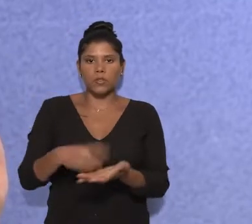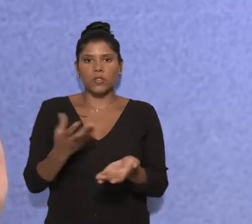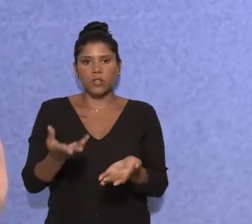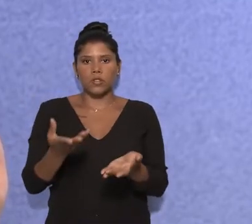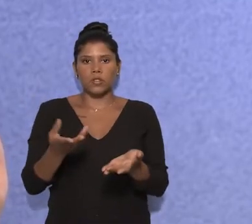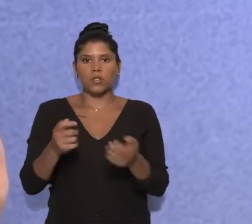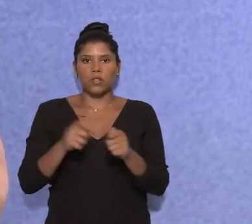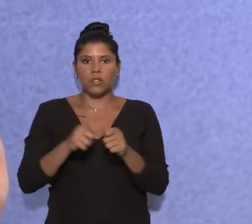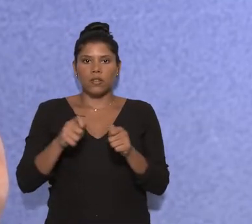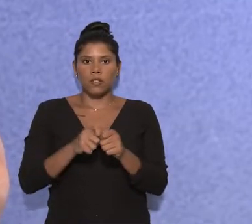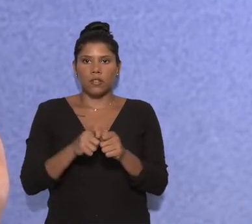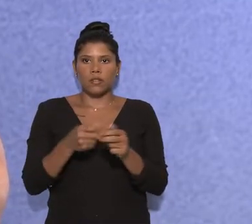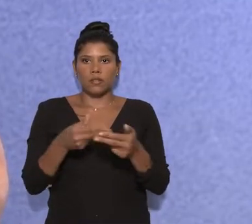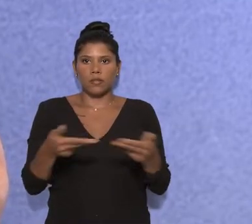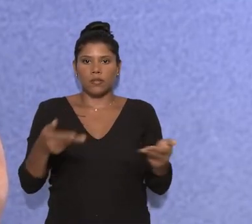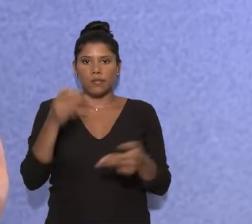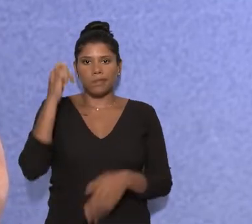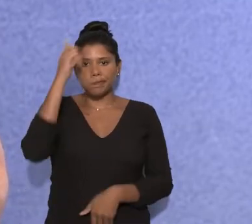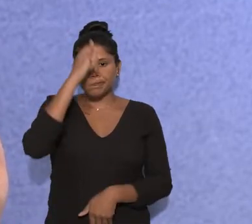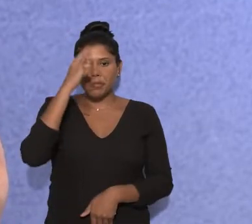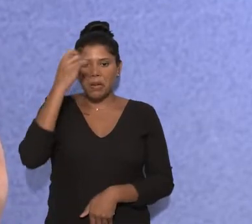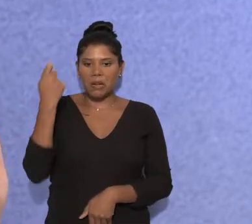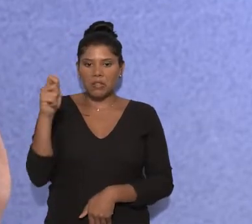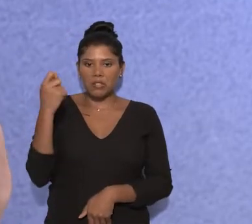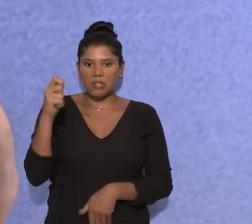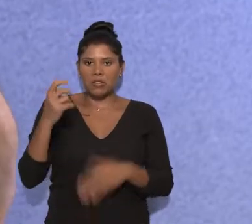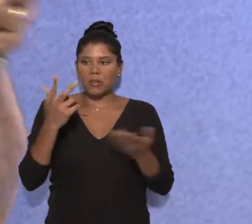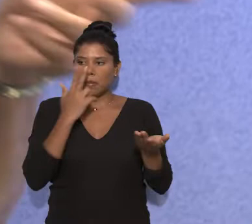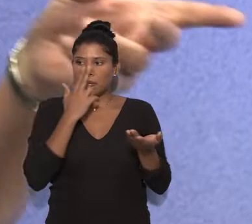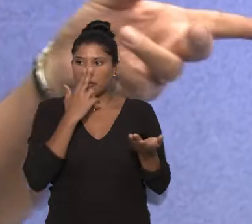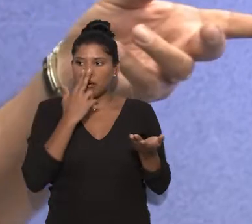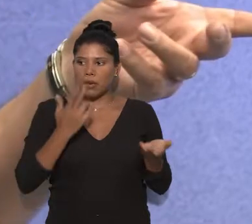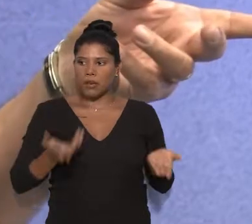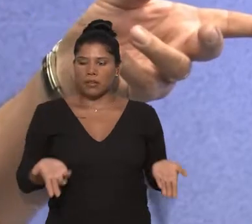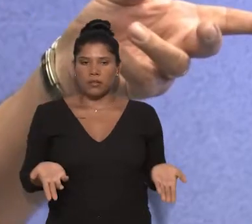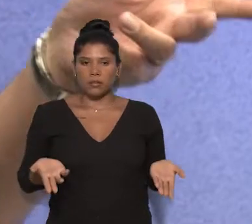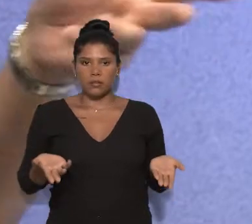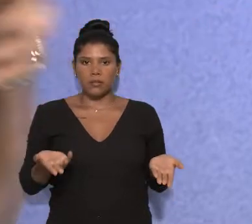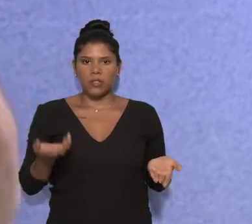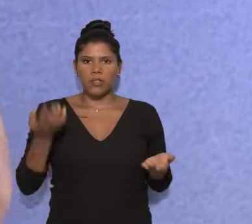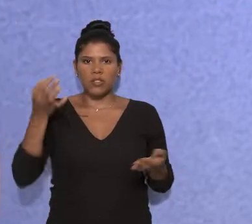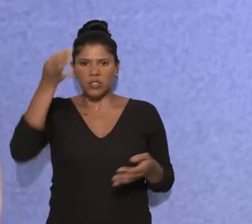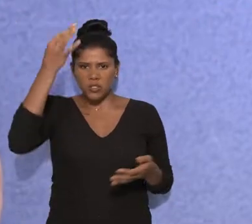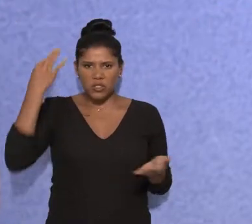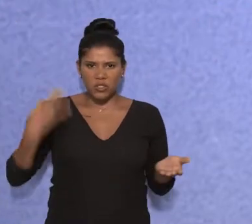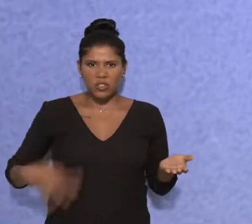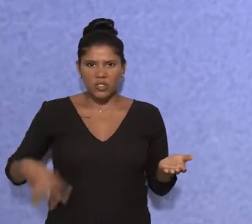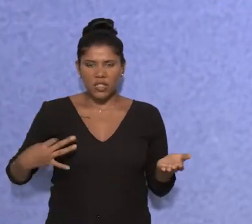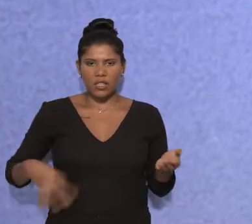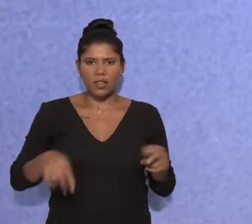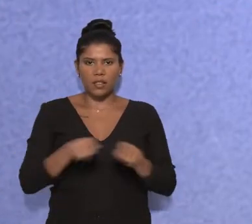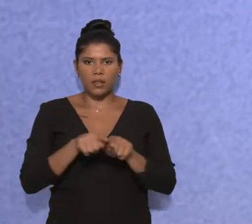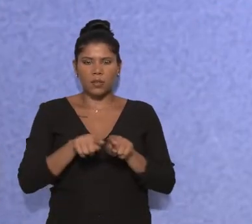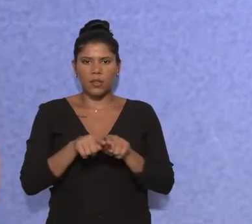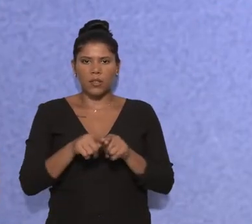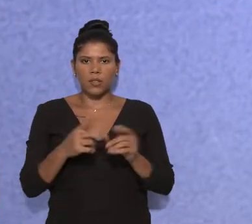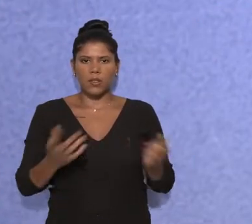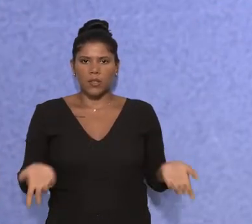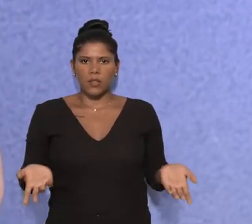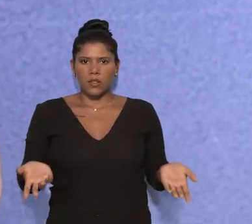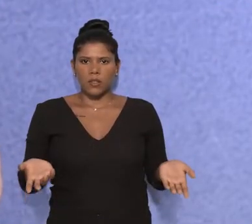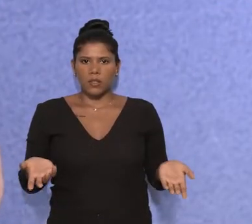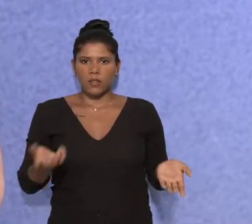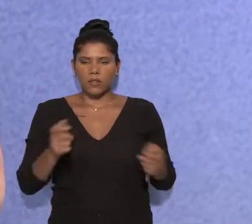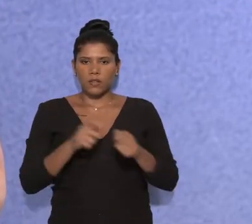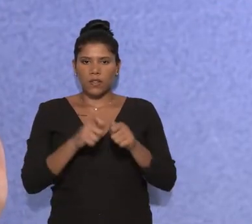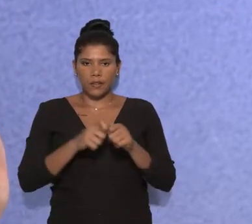esses idiotas argentinos, parece que teve no Chile também, né? Que agem